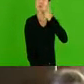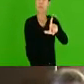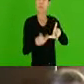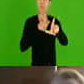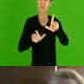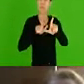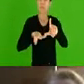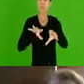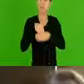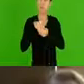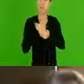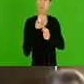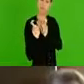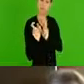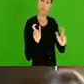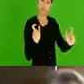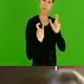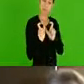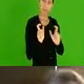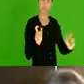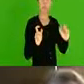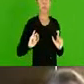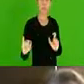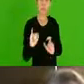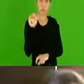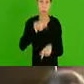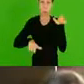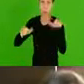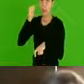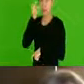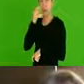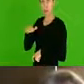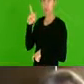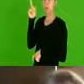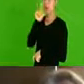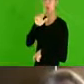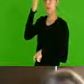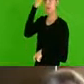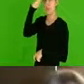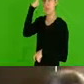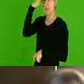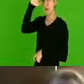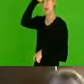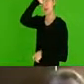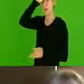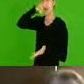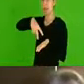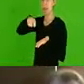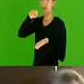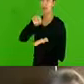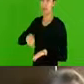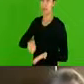cuja finalidade seria fazer com que as crianças tivessem acesso a esse conhecimento daquela forma